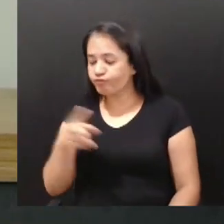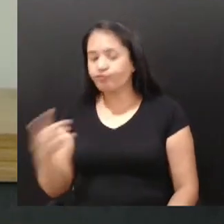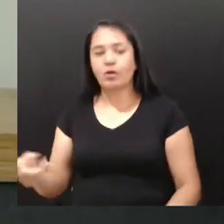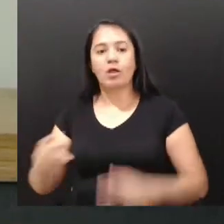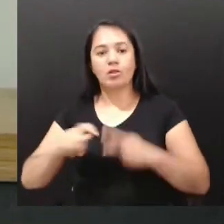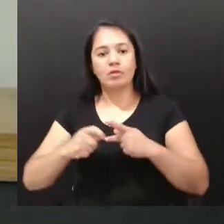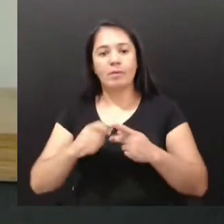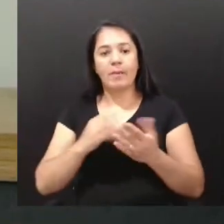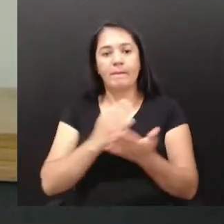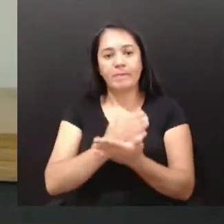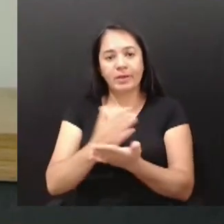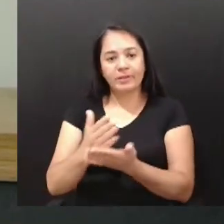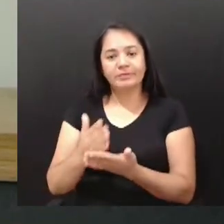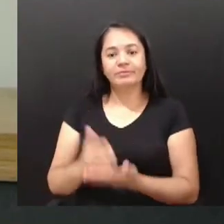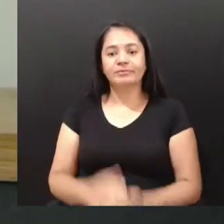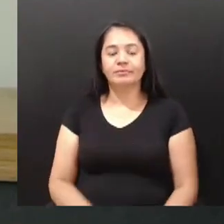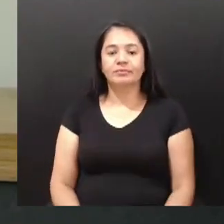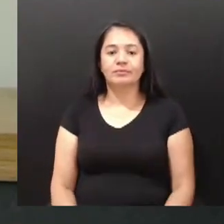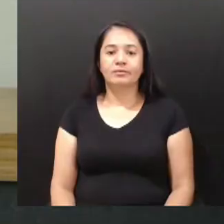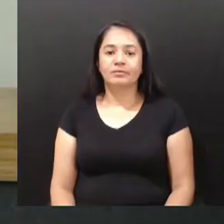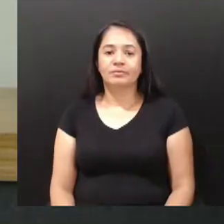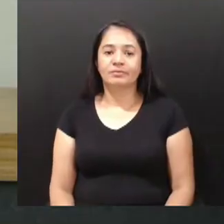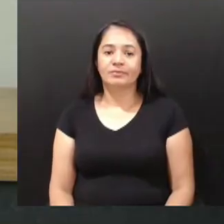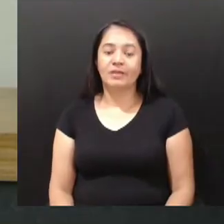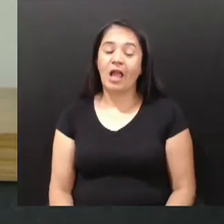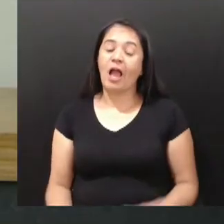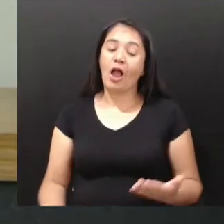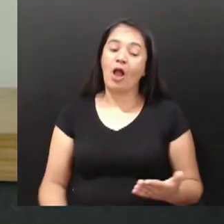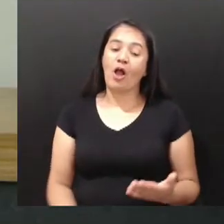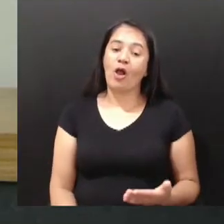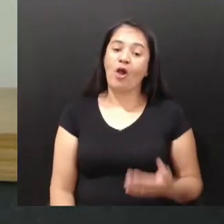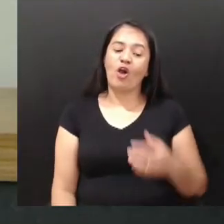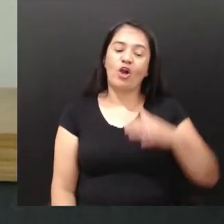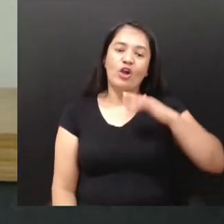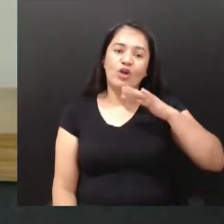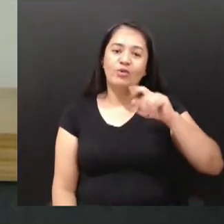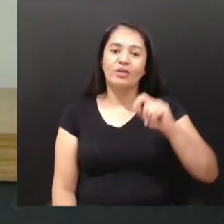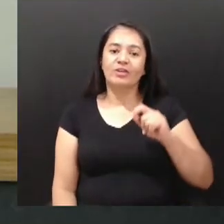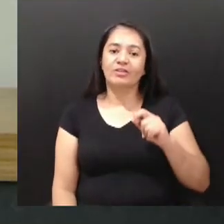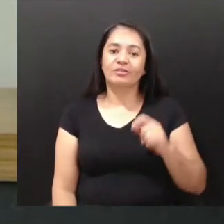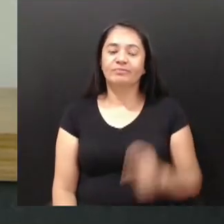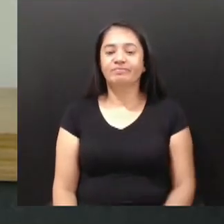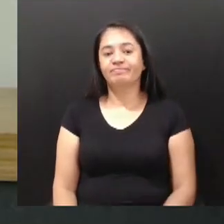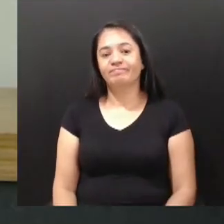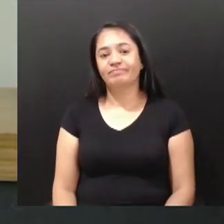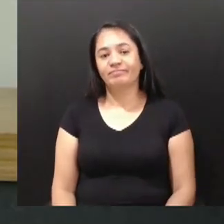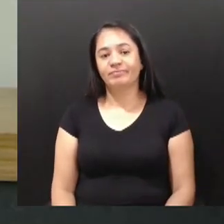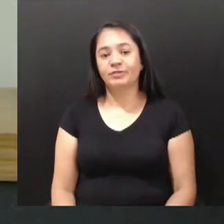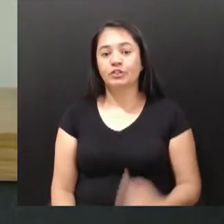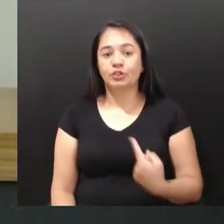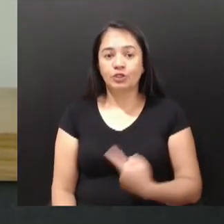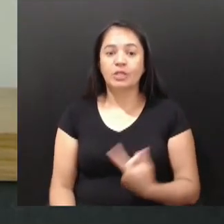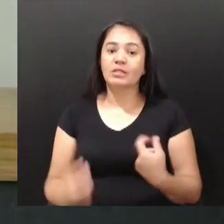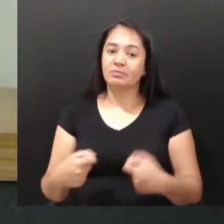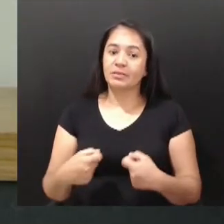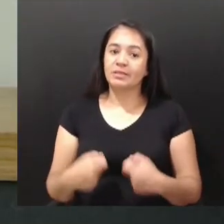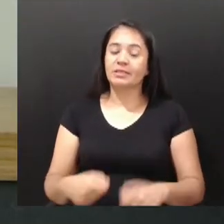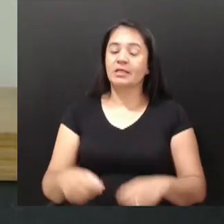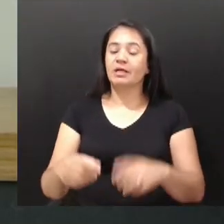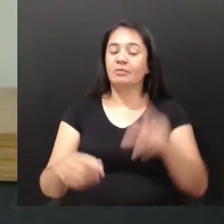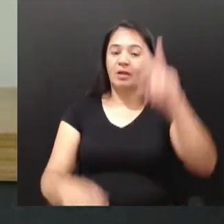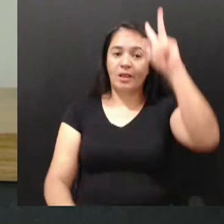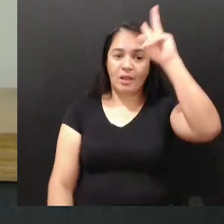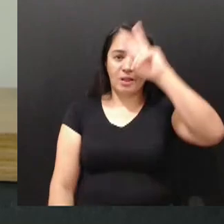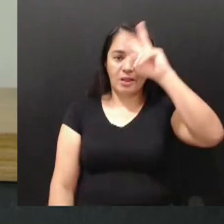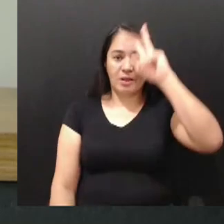as desvantagens? A desvantagem é a educação financeira, né? A gente precisa lembrar, eu brinco